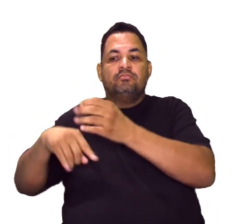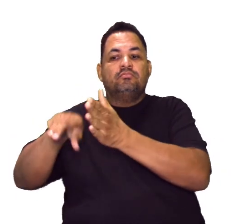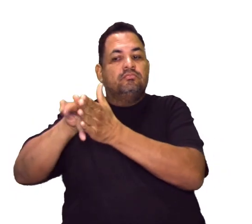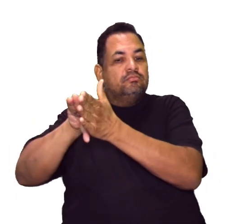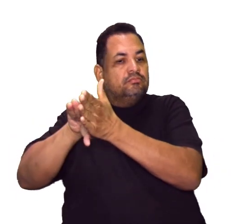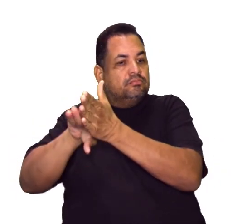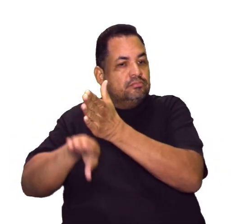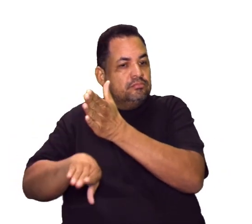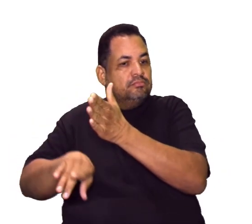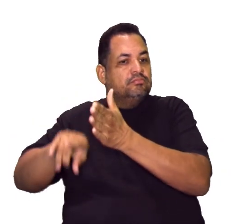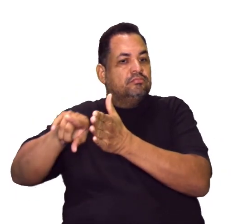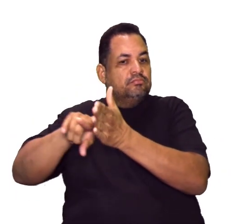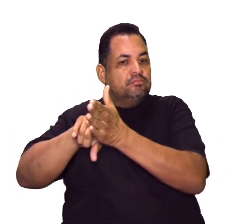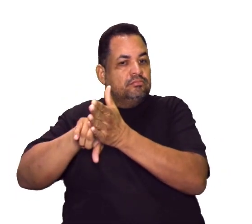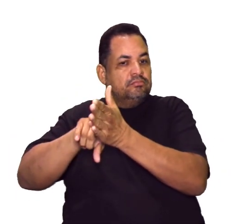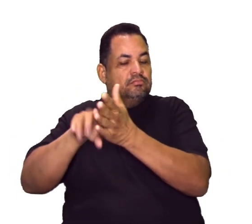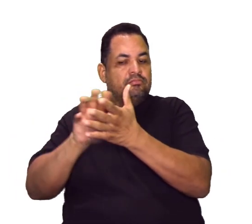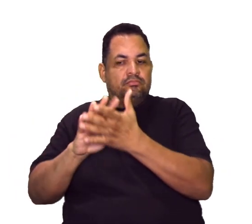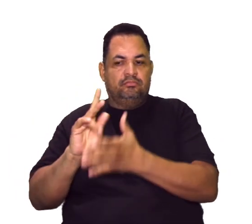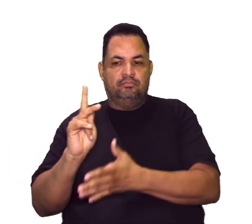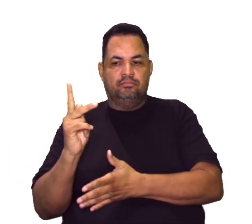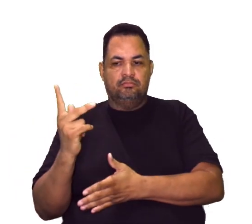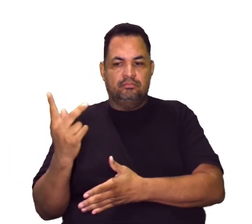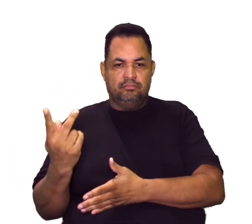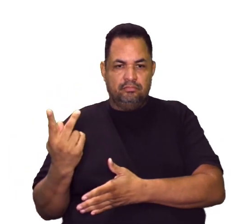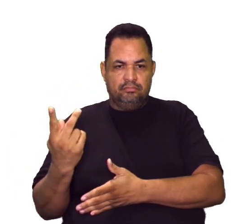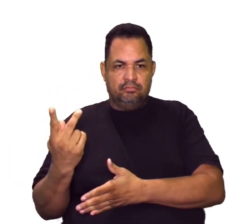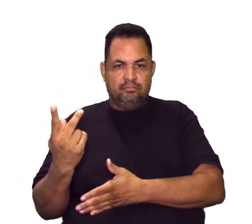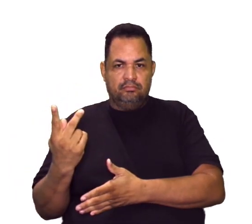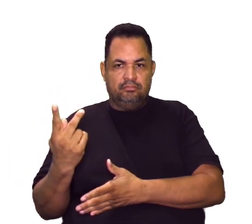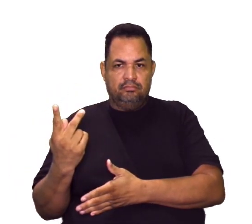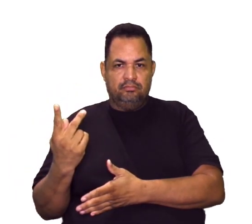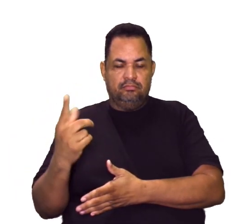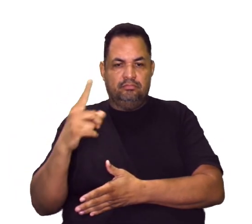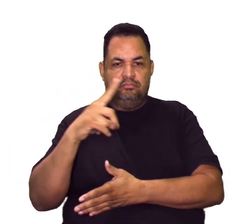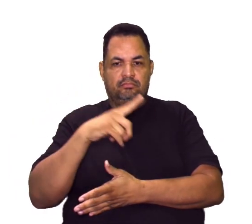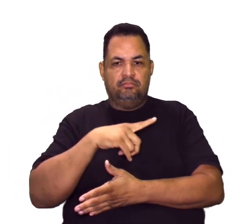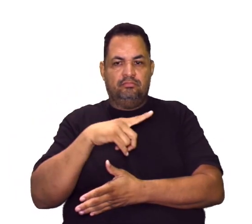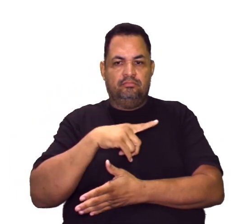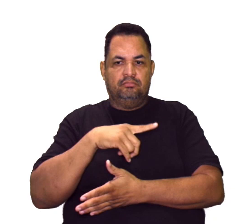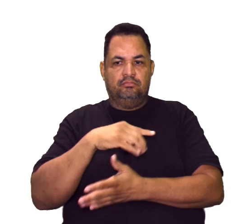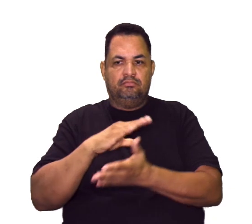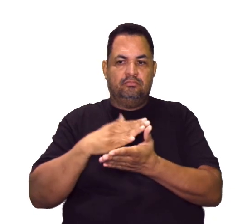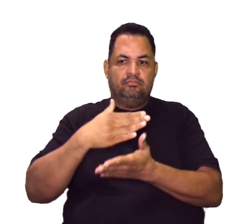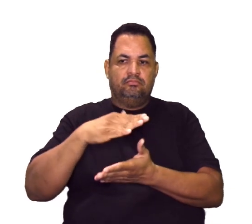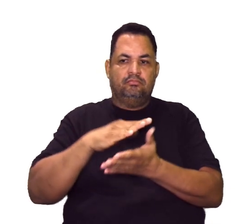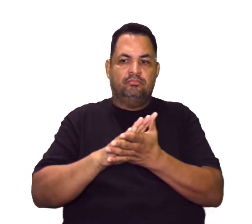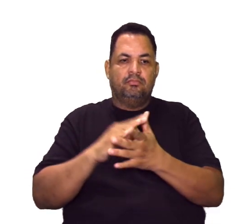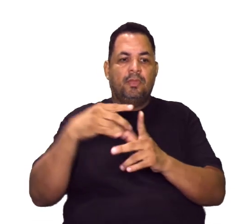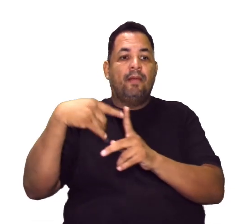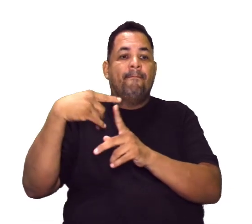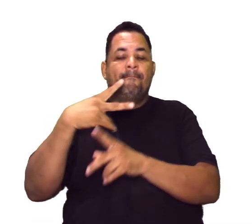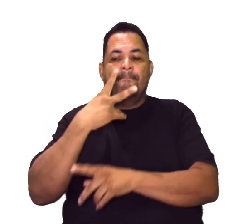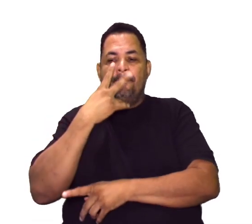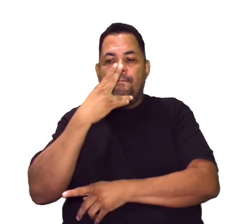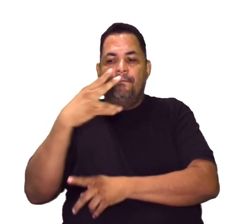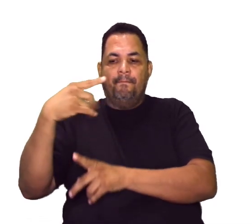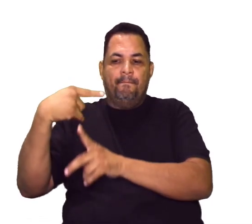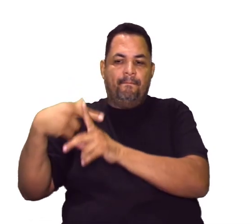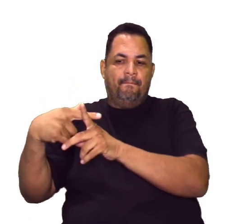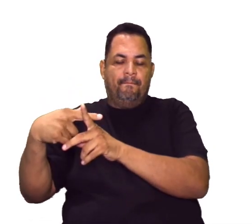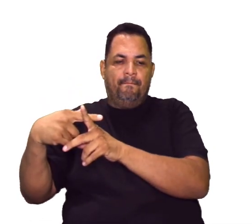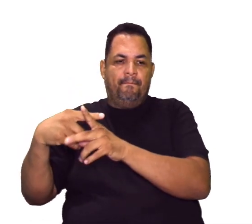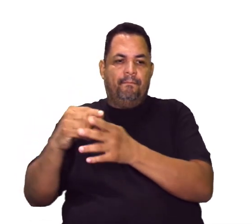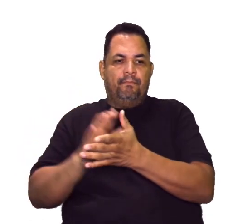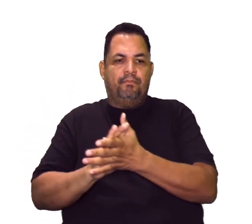menos eletronegativo, caso o hidrogênio, adquire um caráter parcialmente positivo. Por quê? Porque